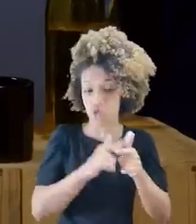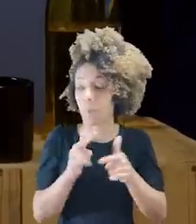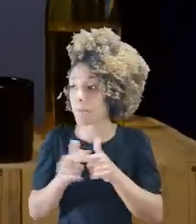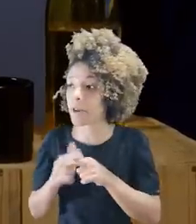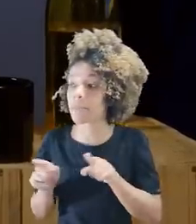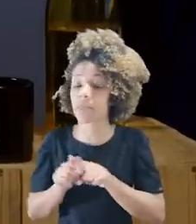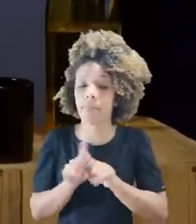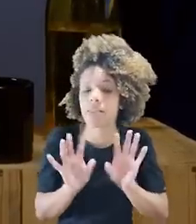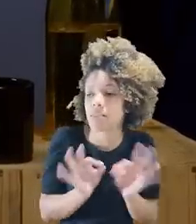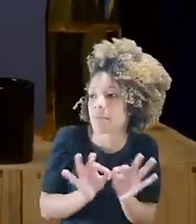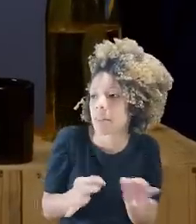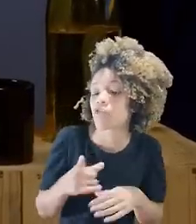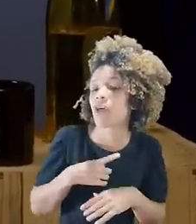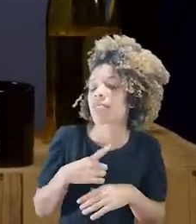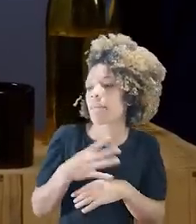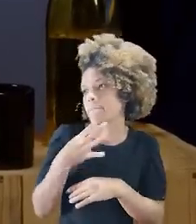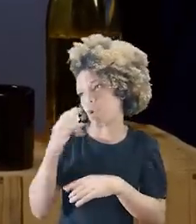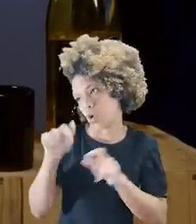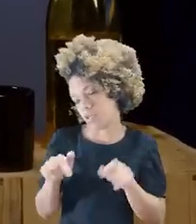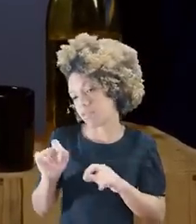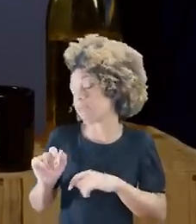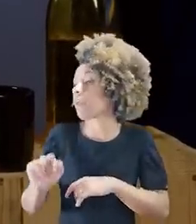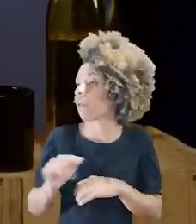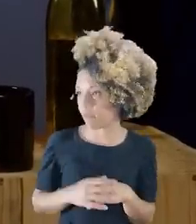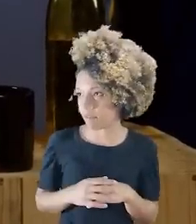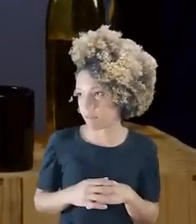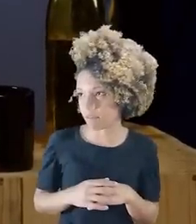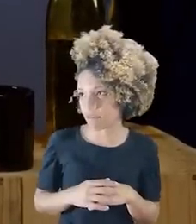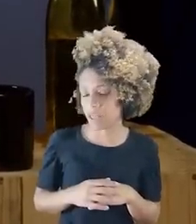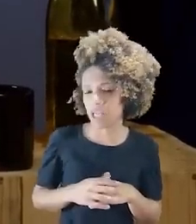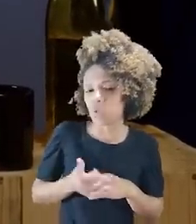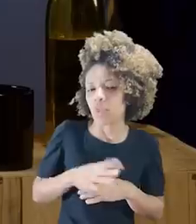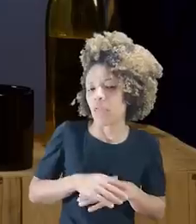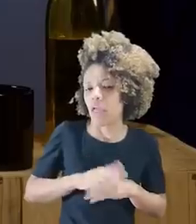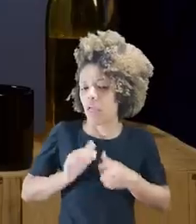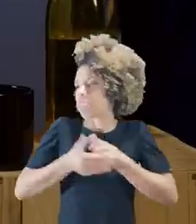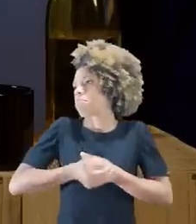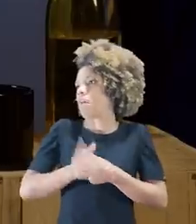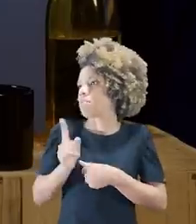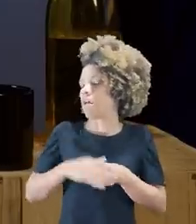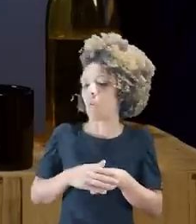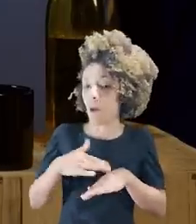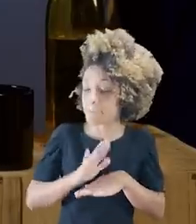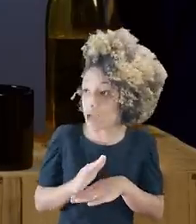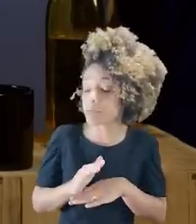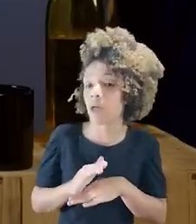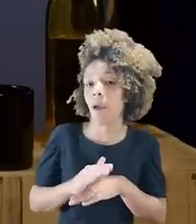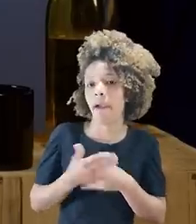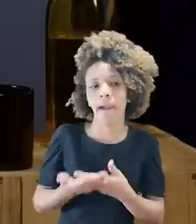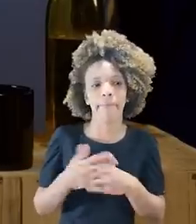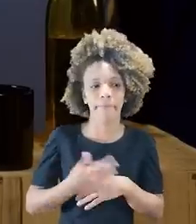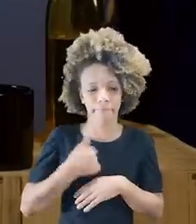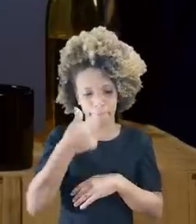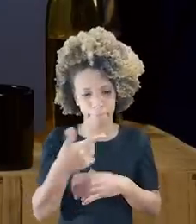mas eu nunca fiquei em depressão ah trancada sem fazer alguma coisa tá mas eu tive síndrome do pânico